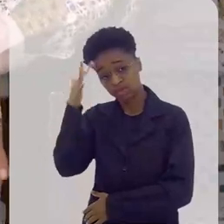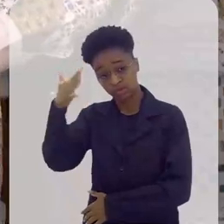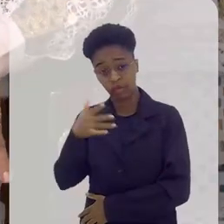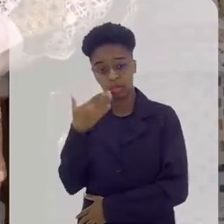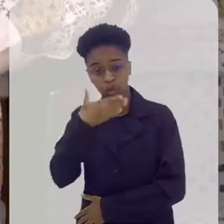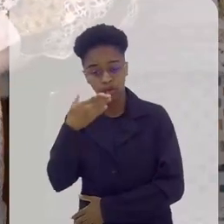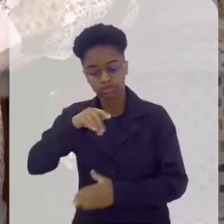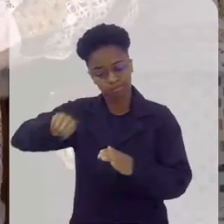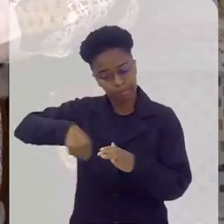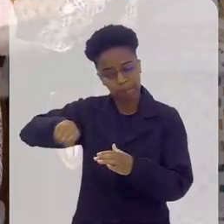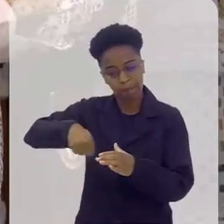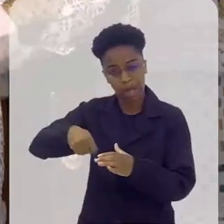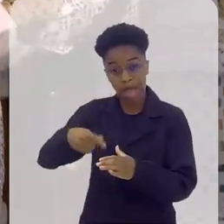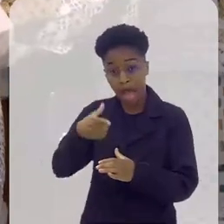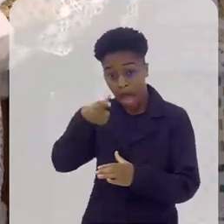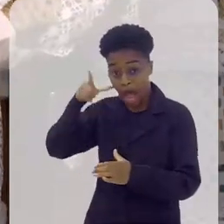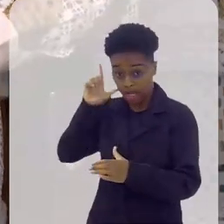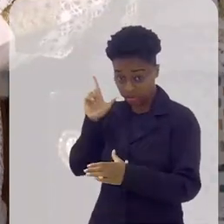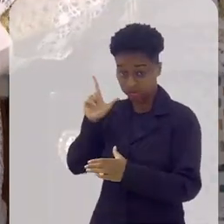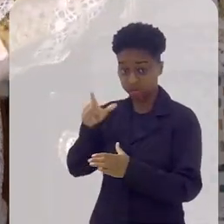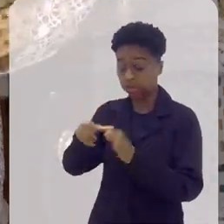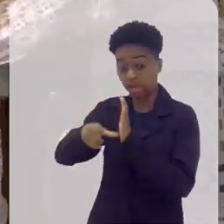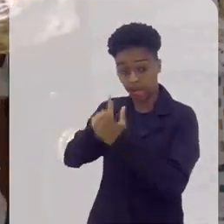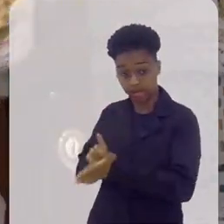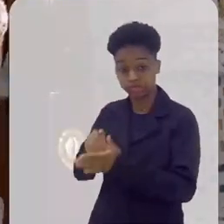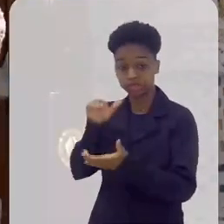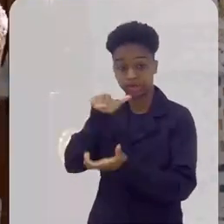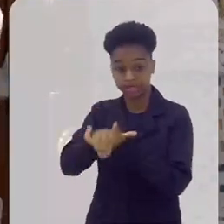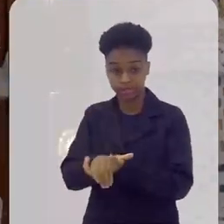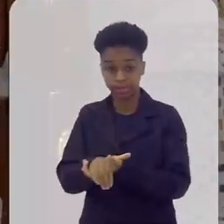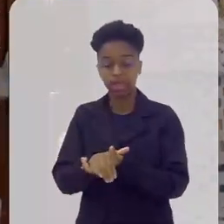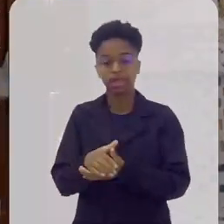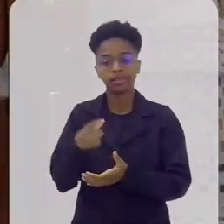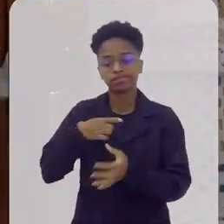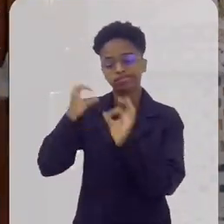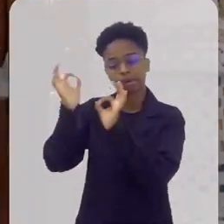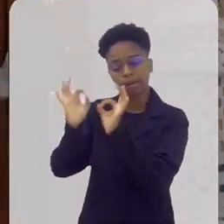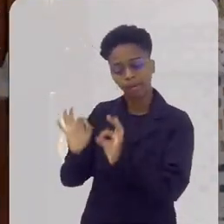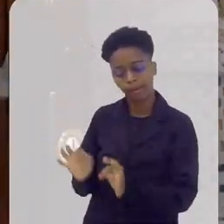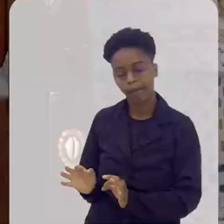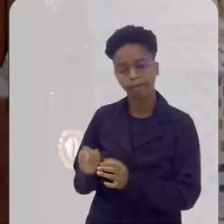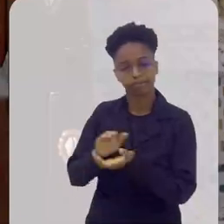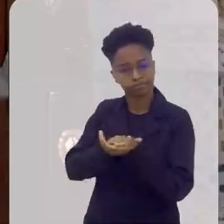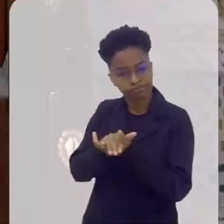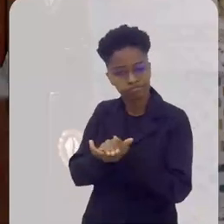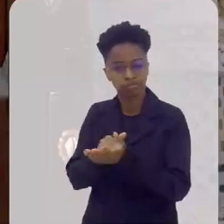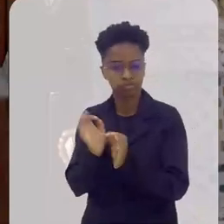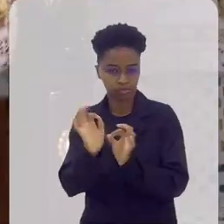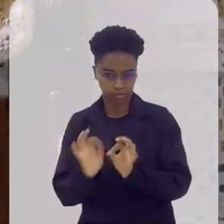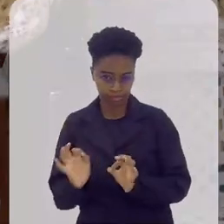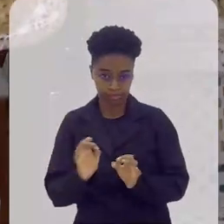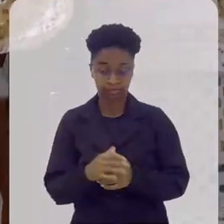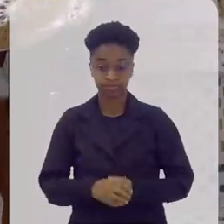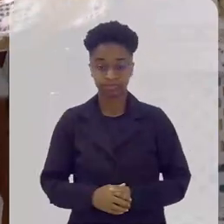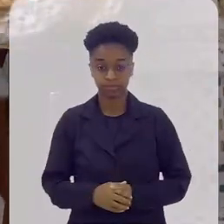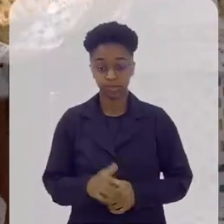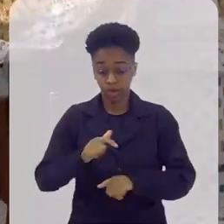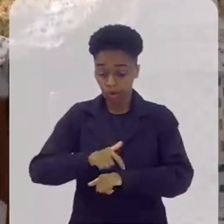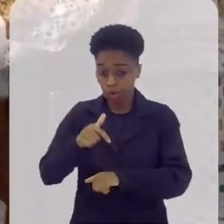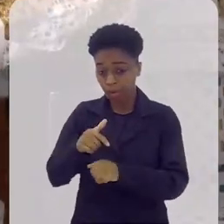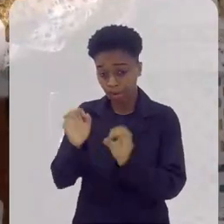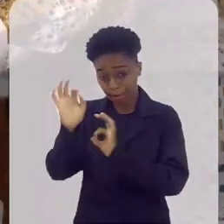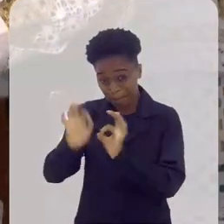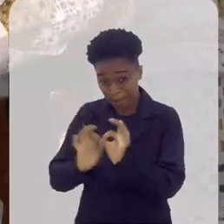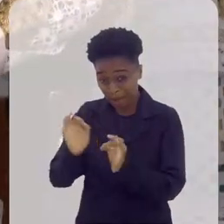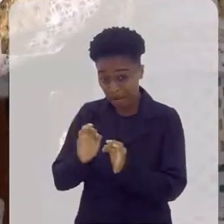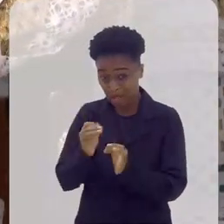fazer os doces do casamento. E na véspera do casamento, elas estavam então confeccionando os doces. E nessa